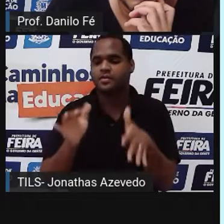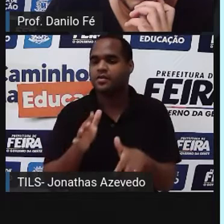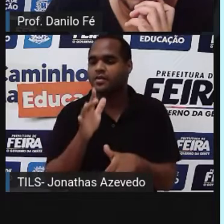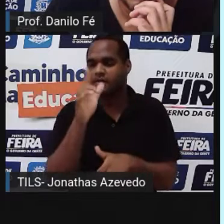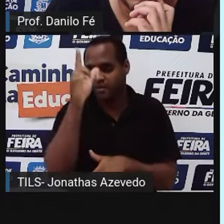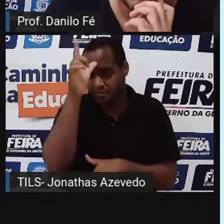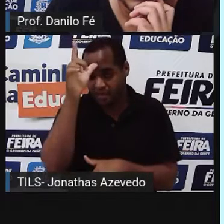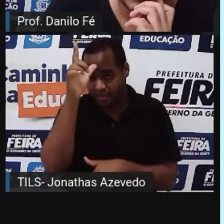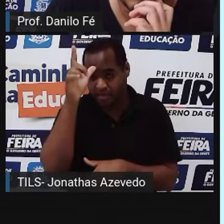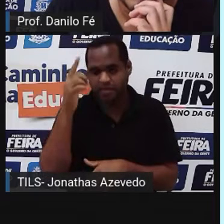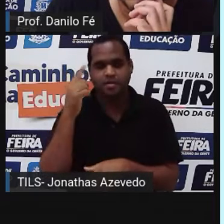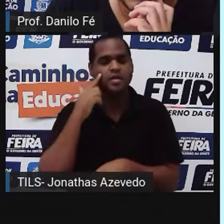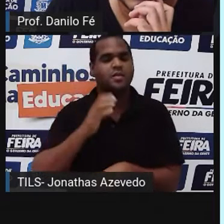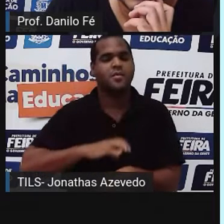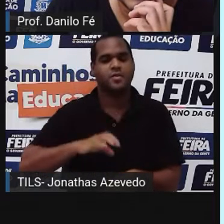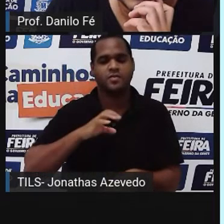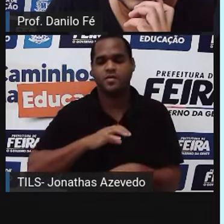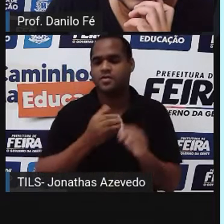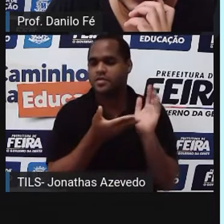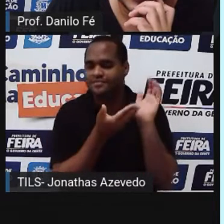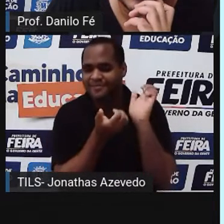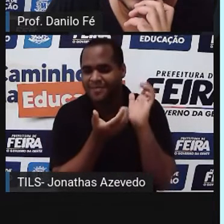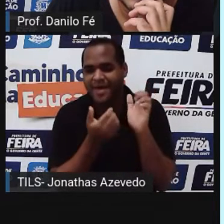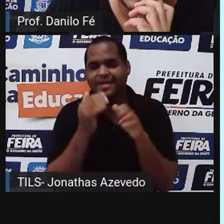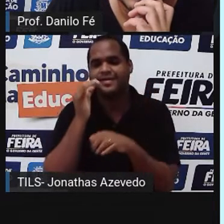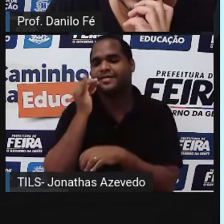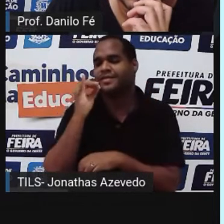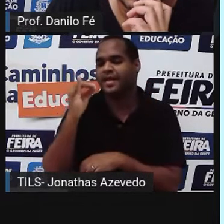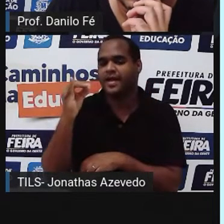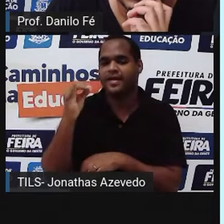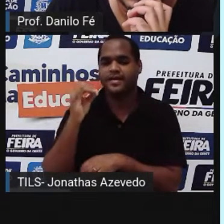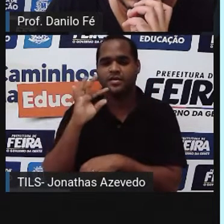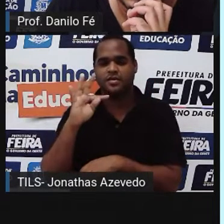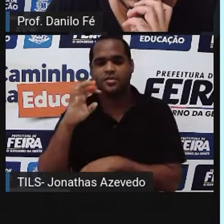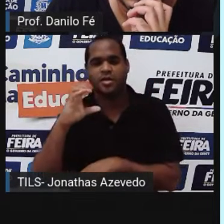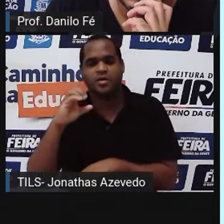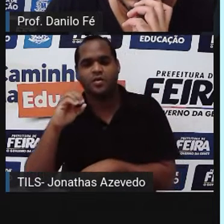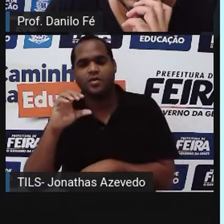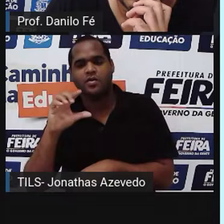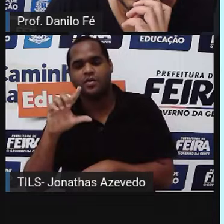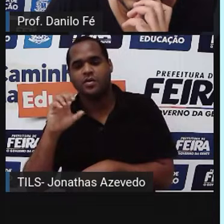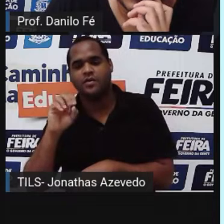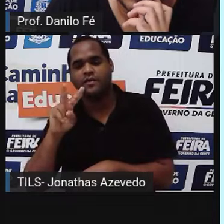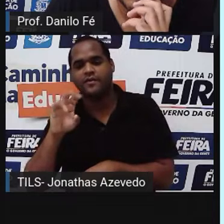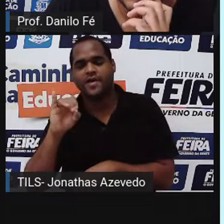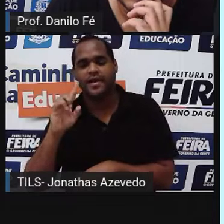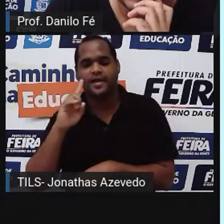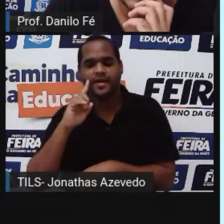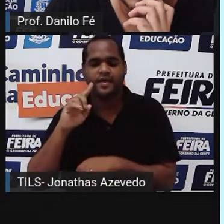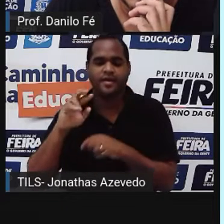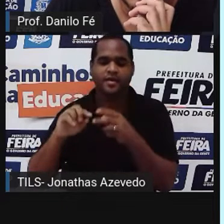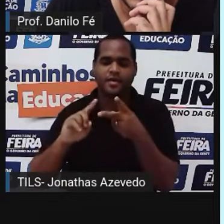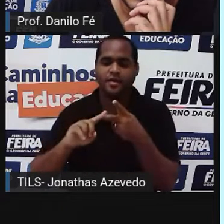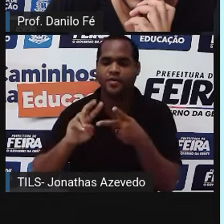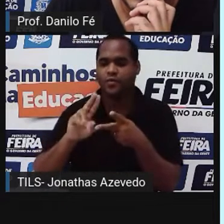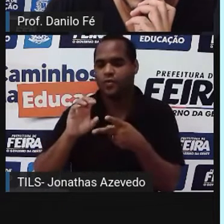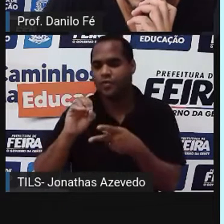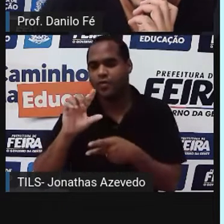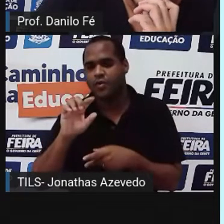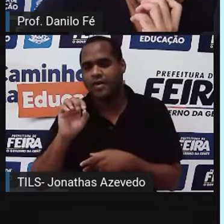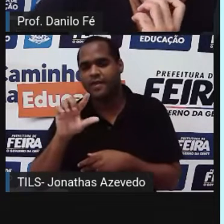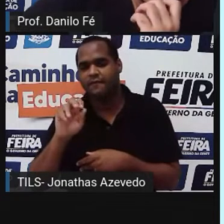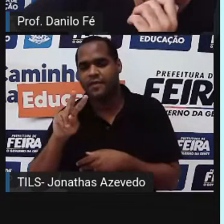Alemanha, Portugal, Espanha, Itália, Tchecoslováquia, Iugoslávia. Vocês veem